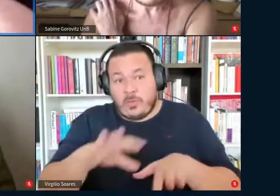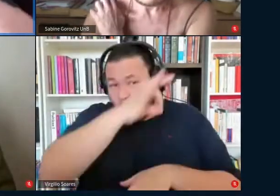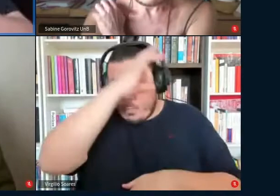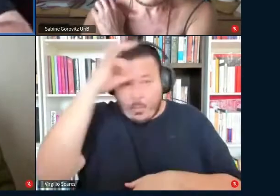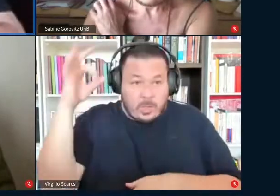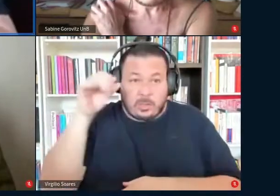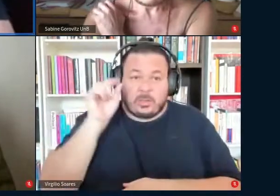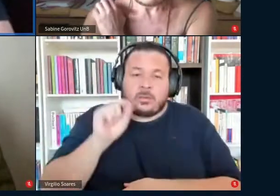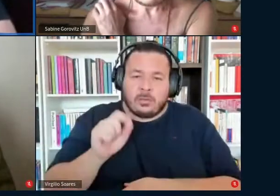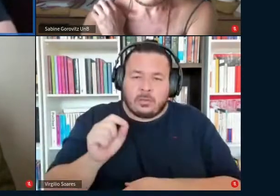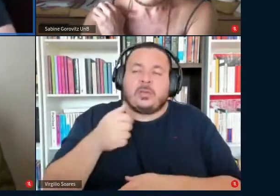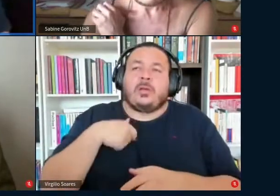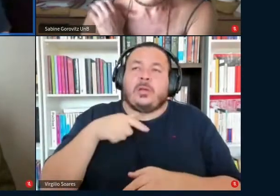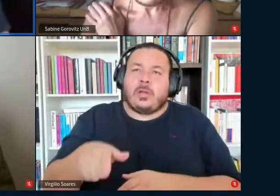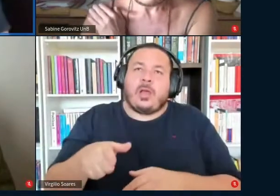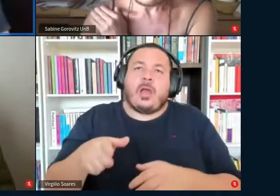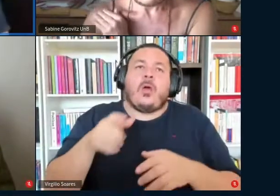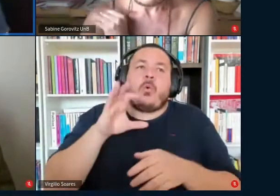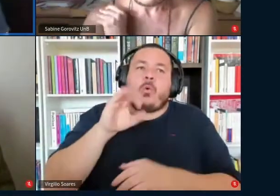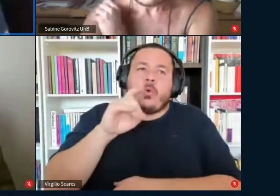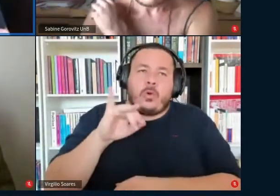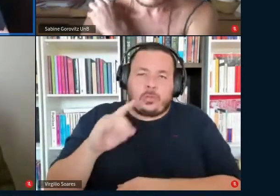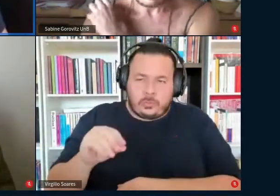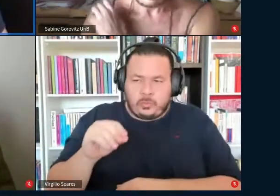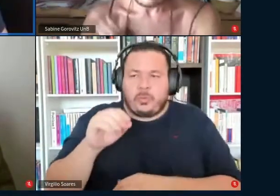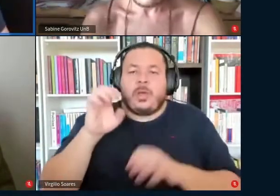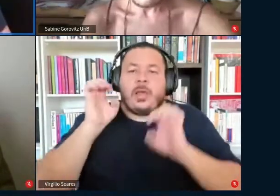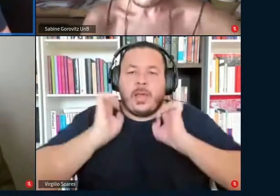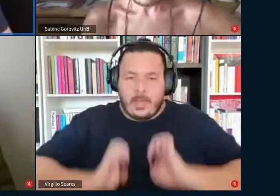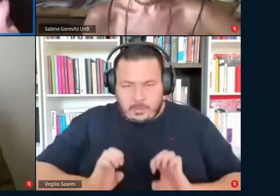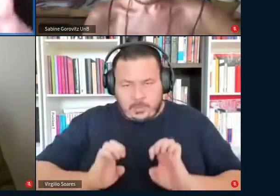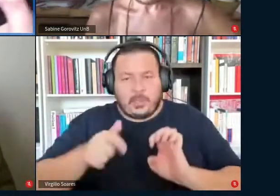de ética do intérprete que a Febra Pius produziu.